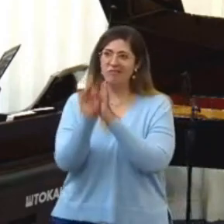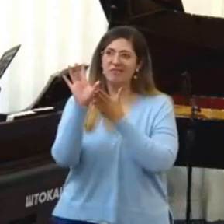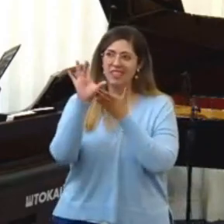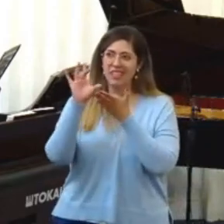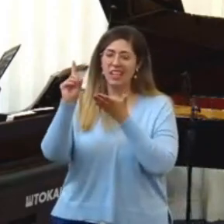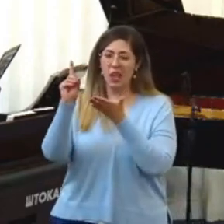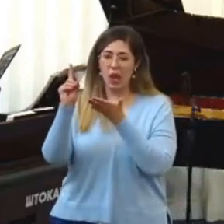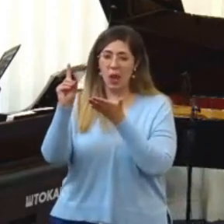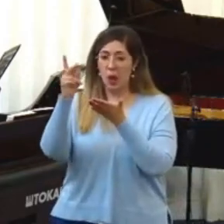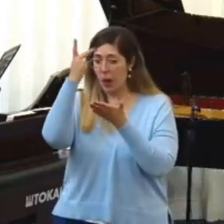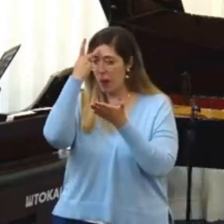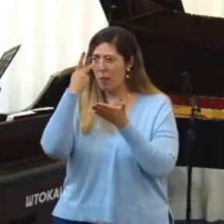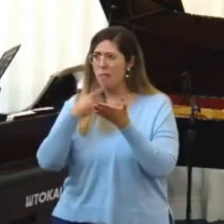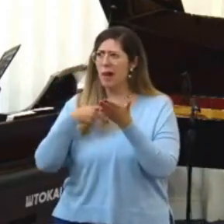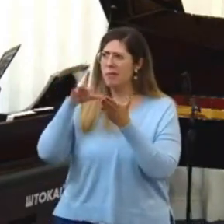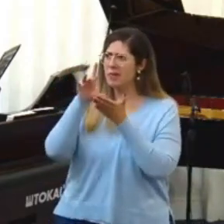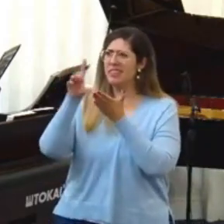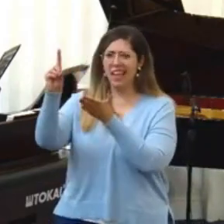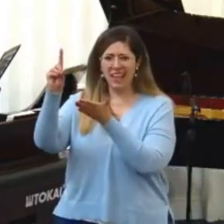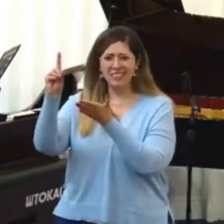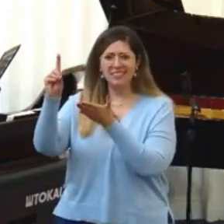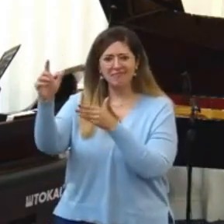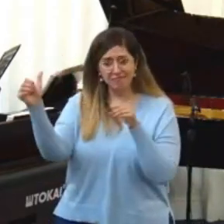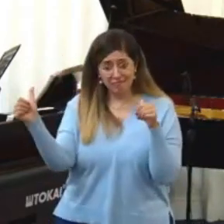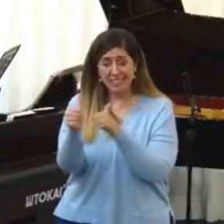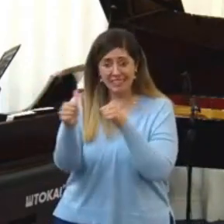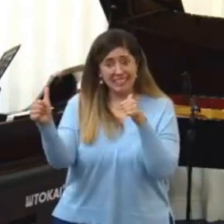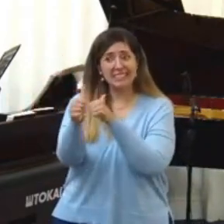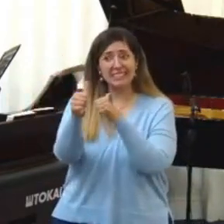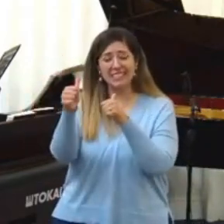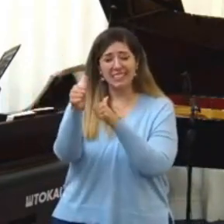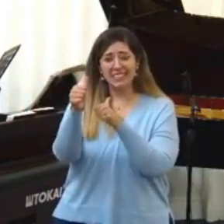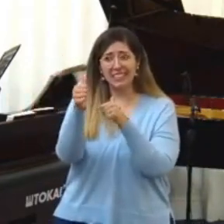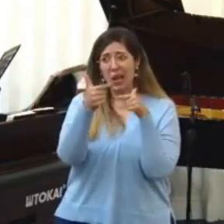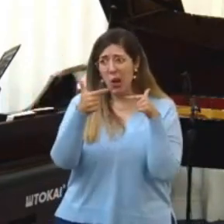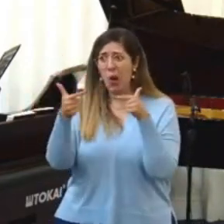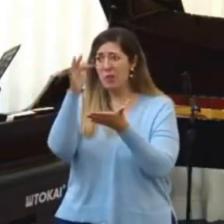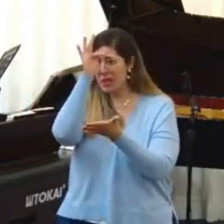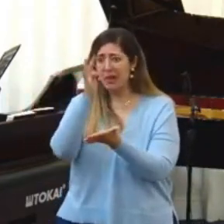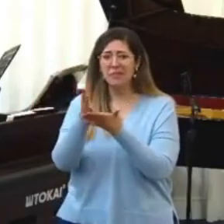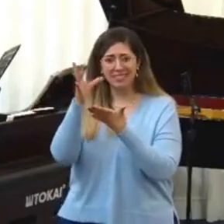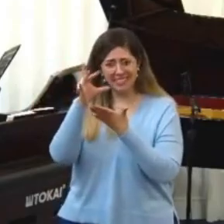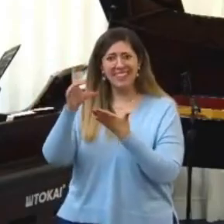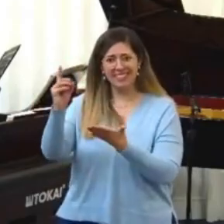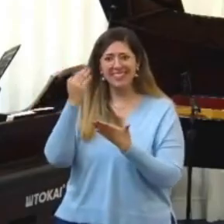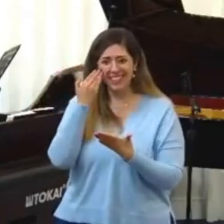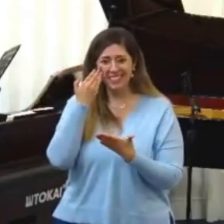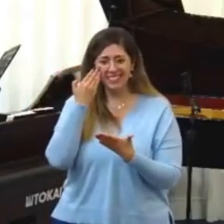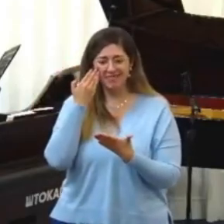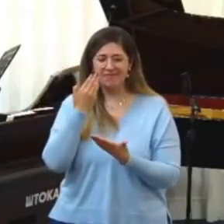Deus. Acusa, fere o próprio Deus. E é nesse sentido.